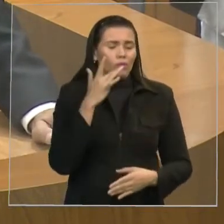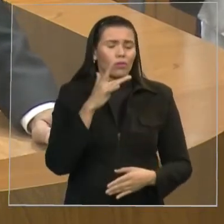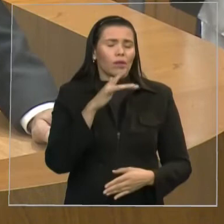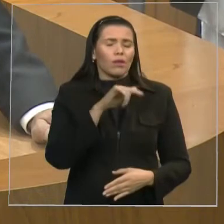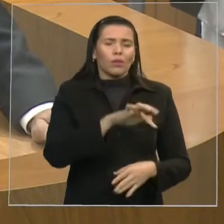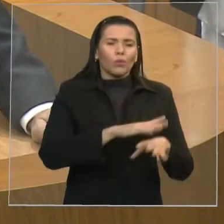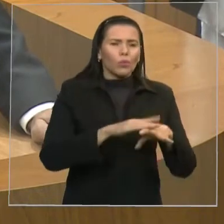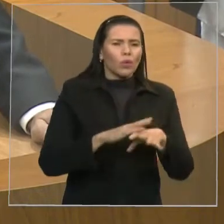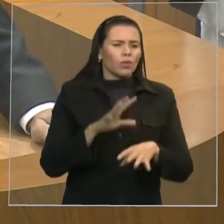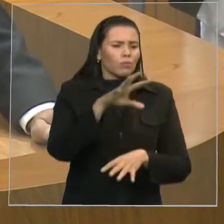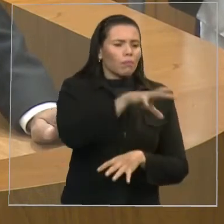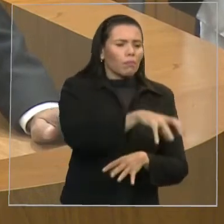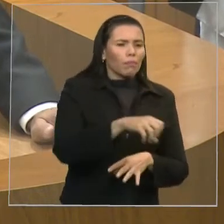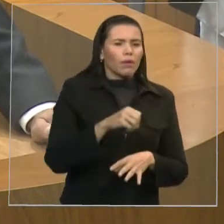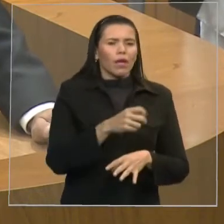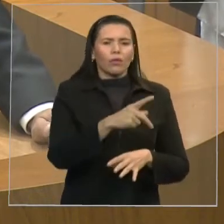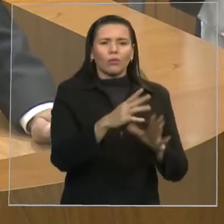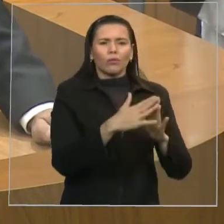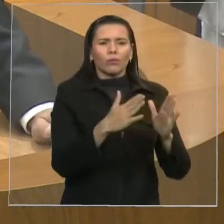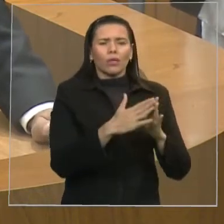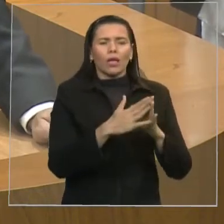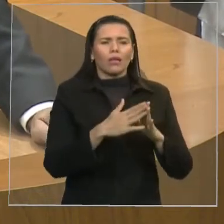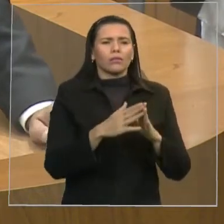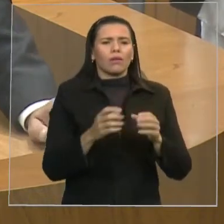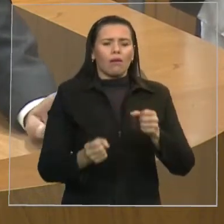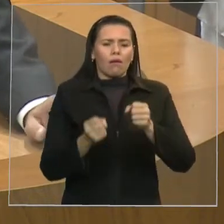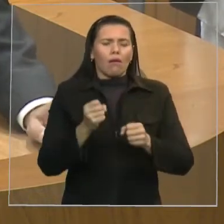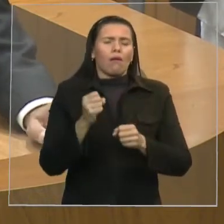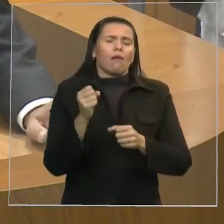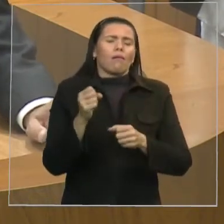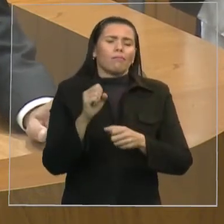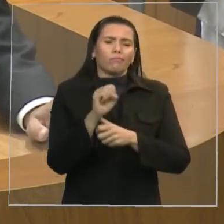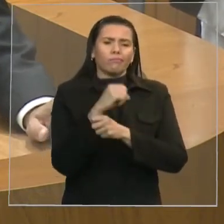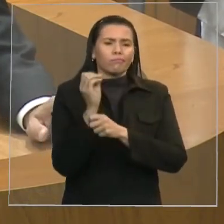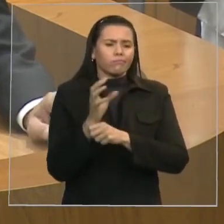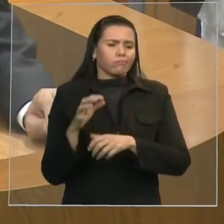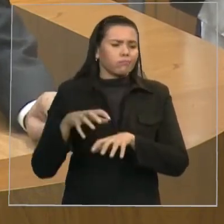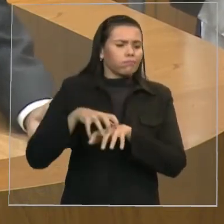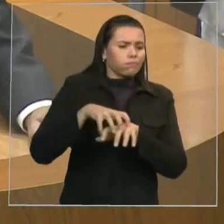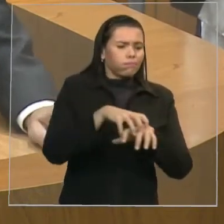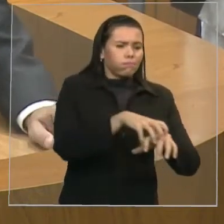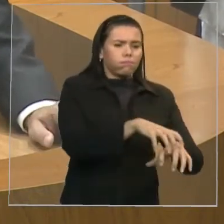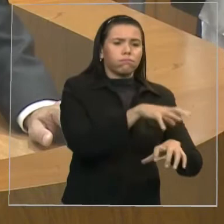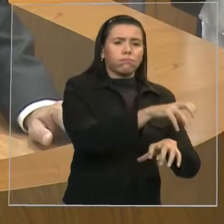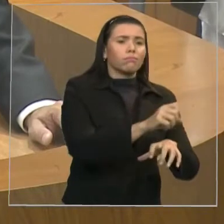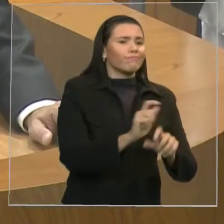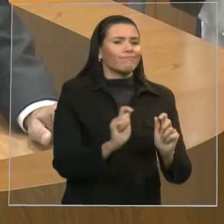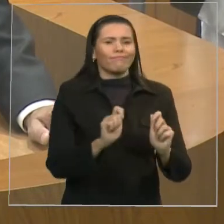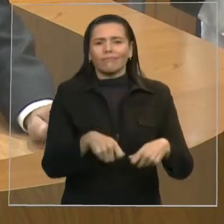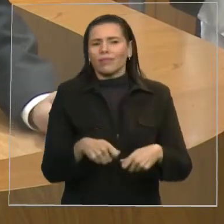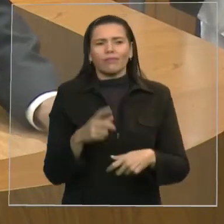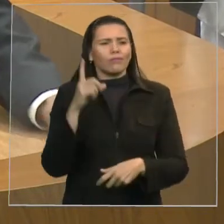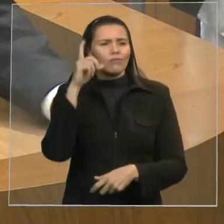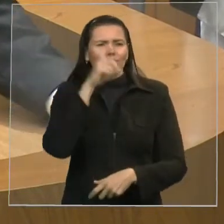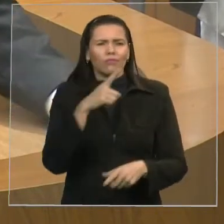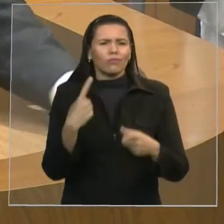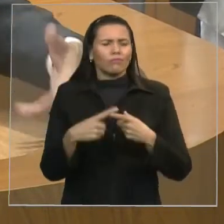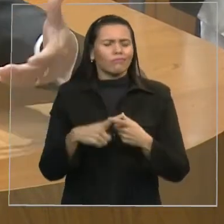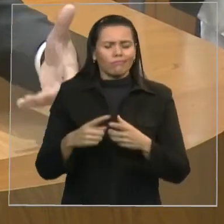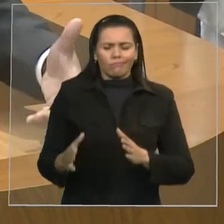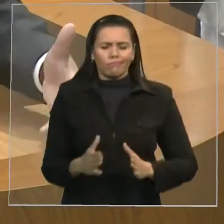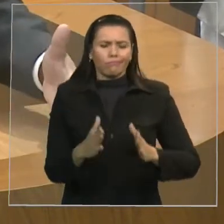as cidades mais próximas, Rosário, ou até São Luís, sejam dificultadas e também sejam cada vez